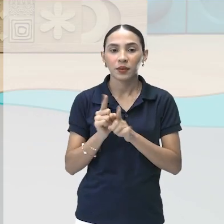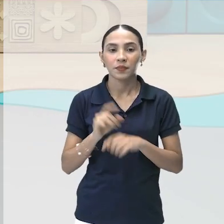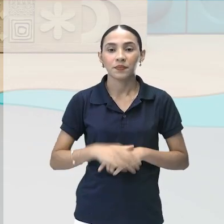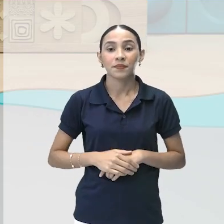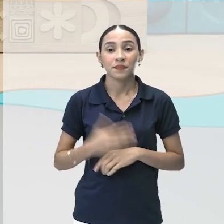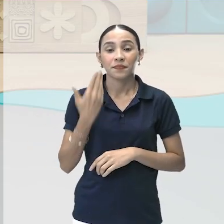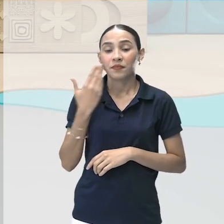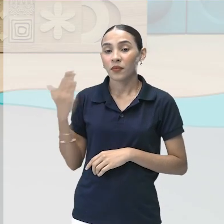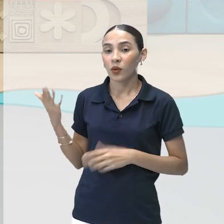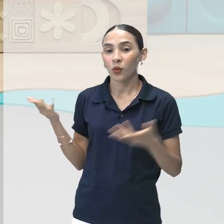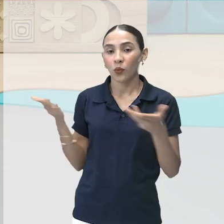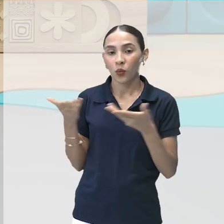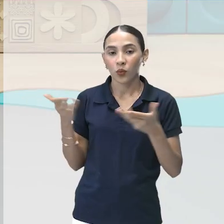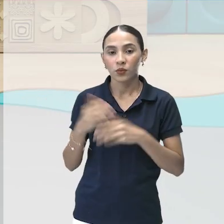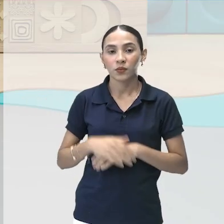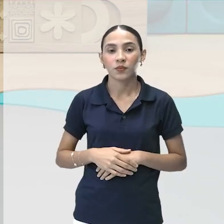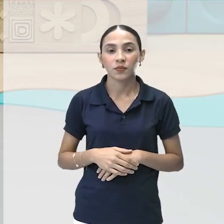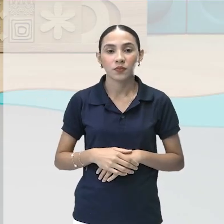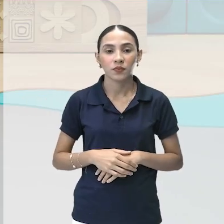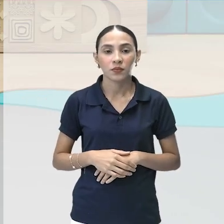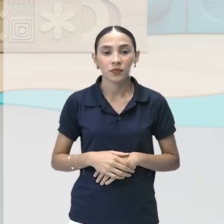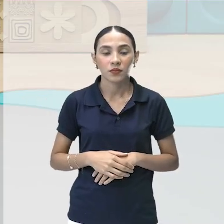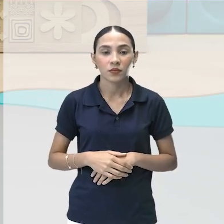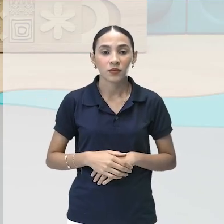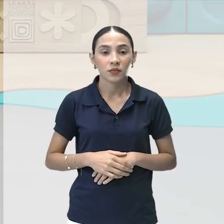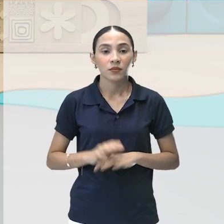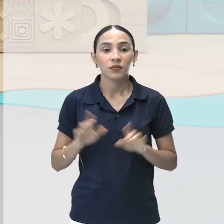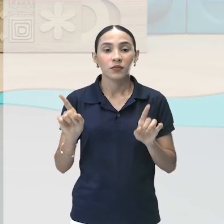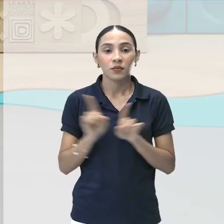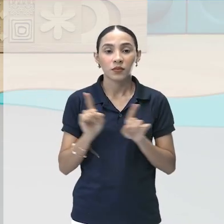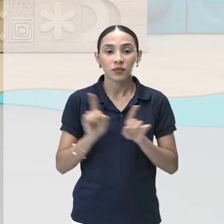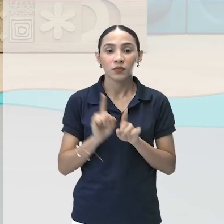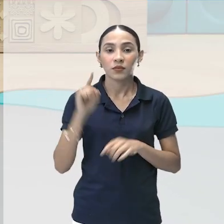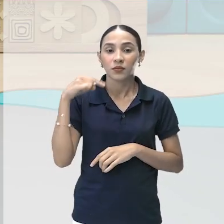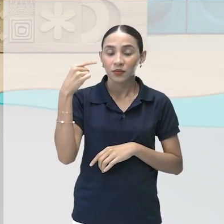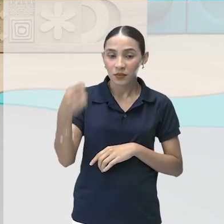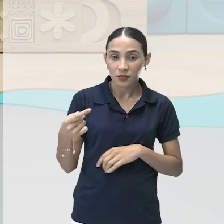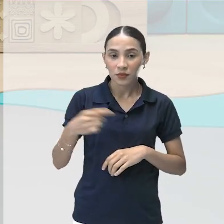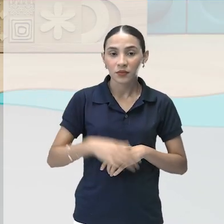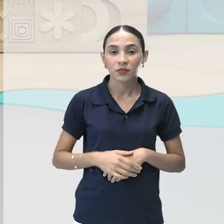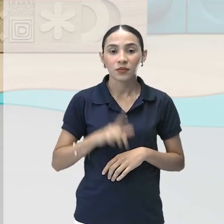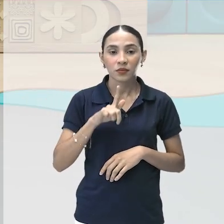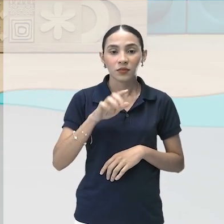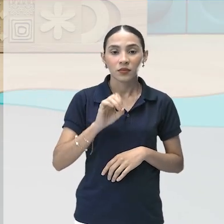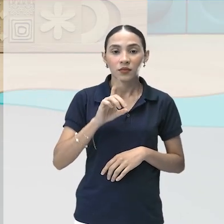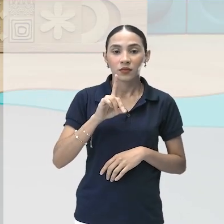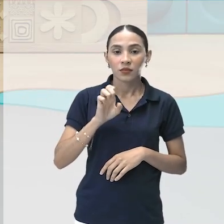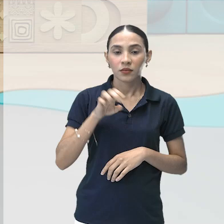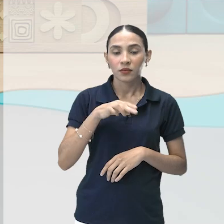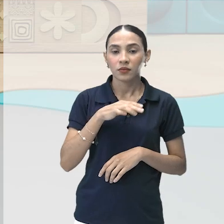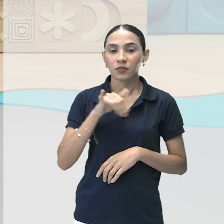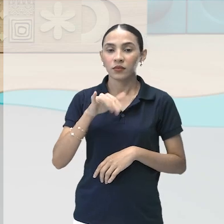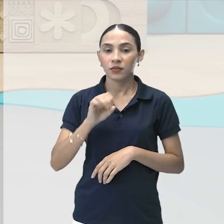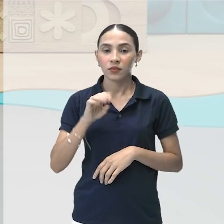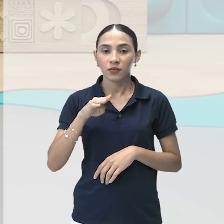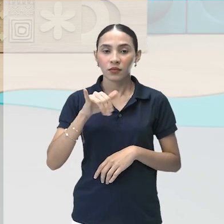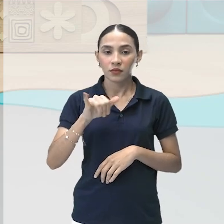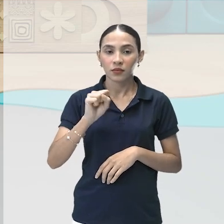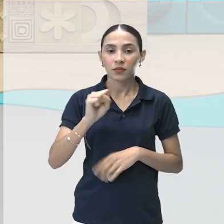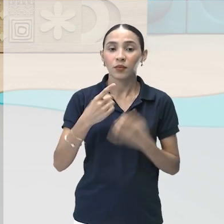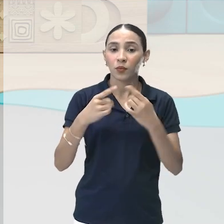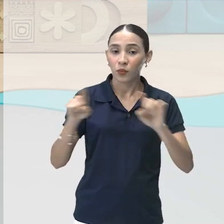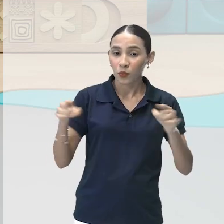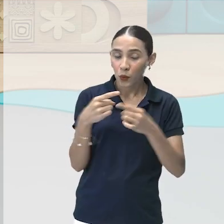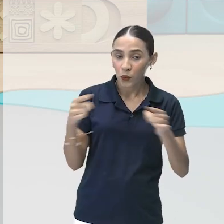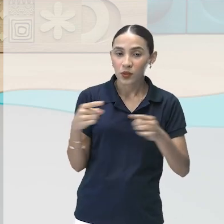E aí ele numa versão mais atual. E também, mais uma vez, de Golden Boys, uma